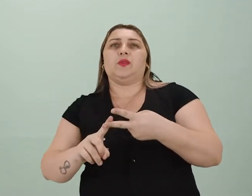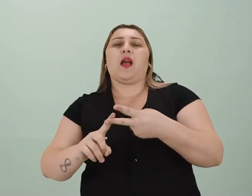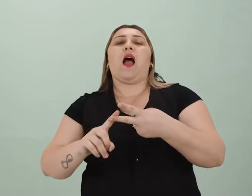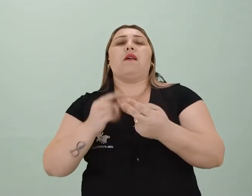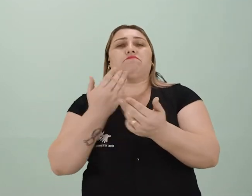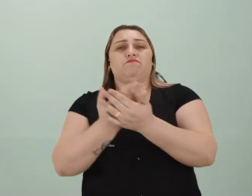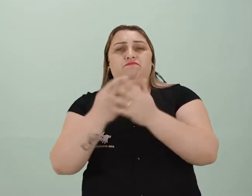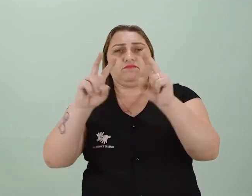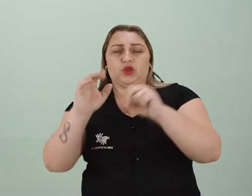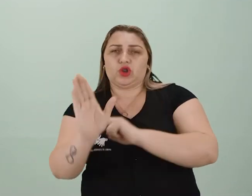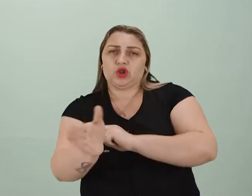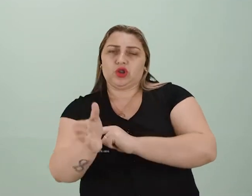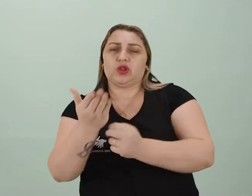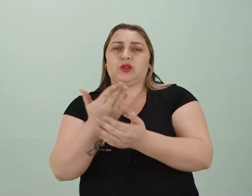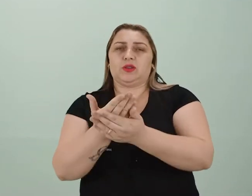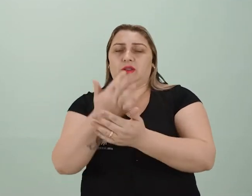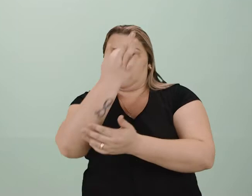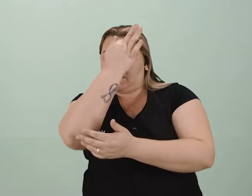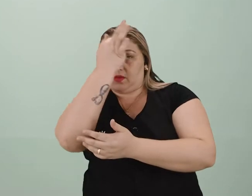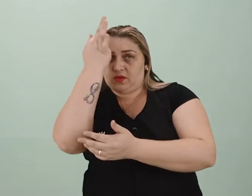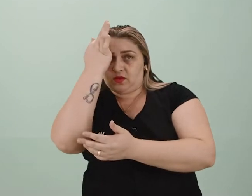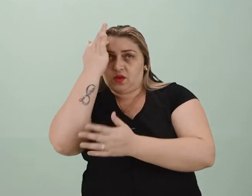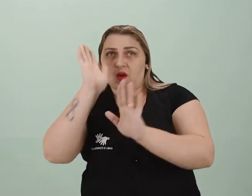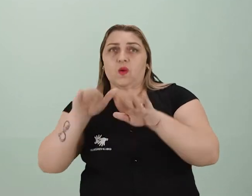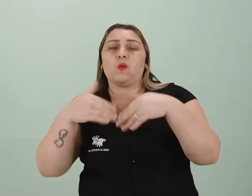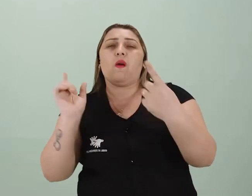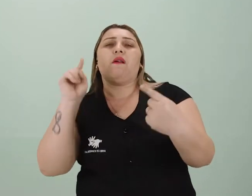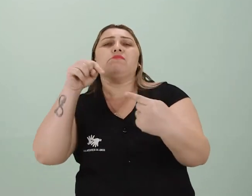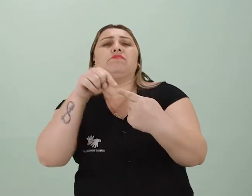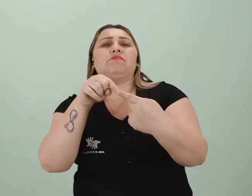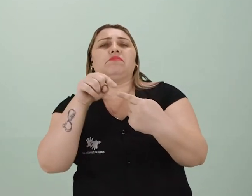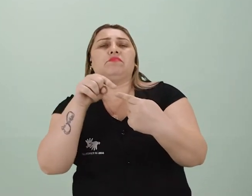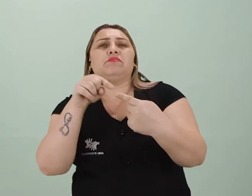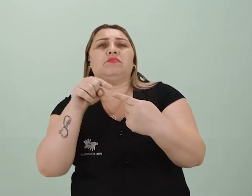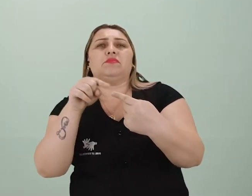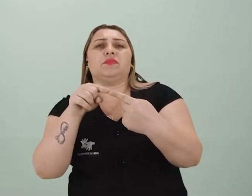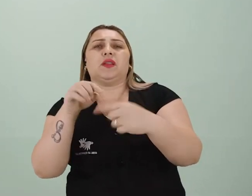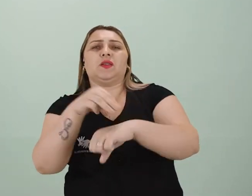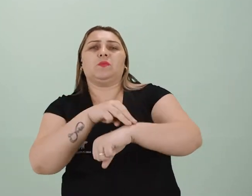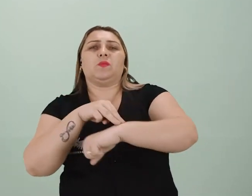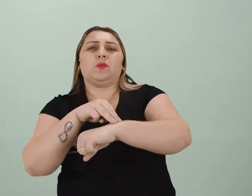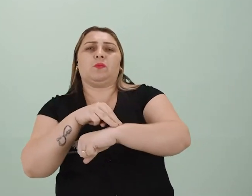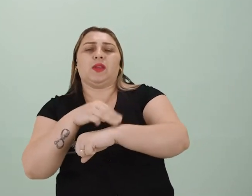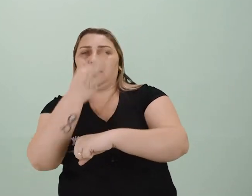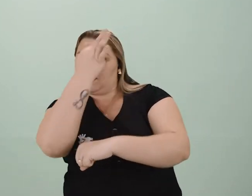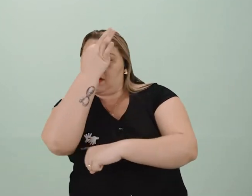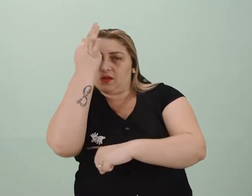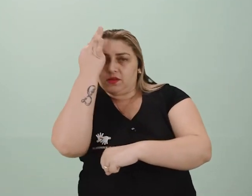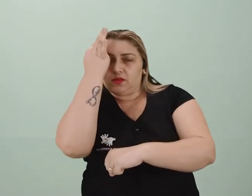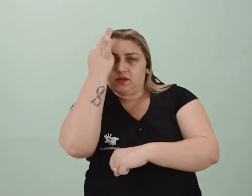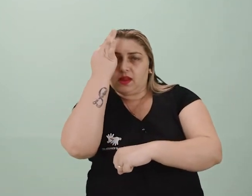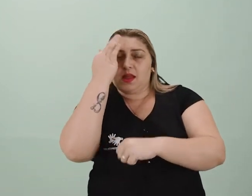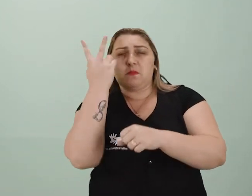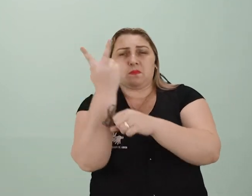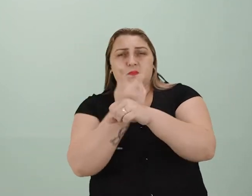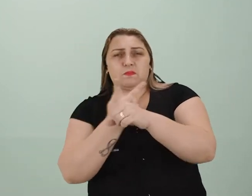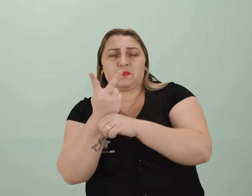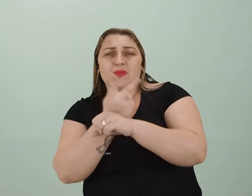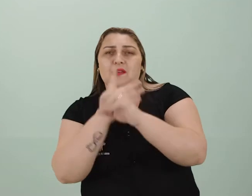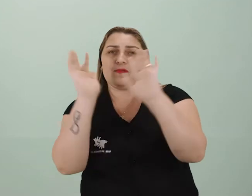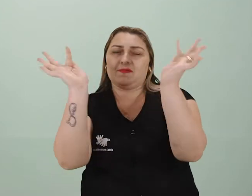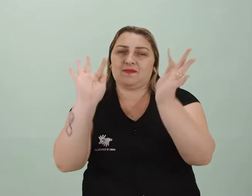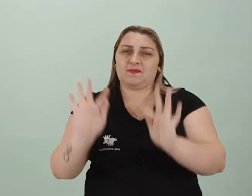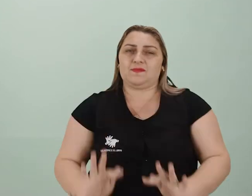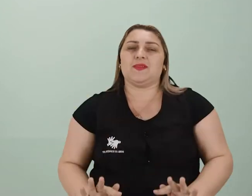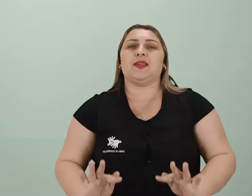já estudaram em filosofia. E qual o objetivo nesse momento aí da filosofia? Era buscar a